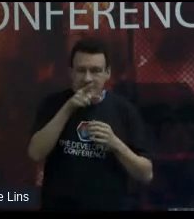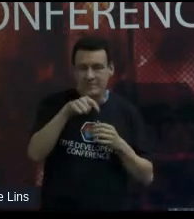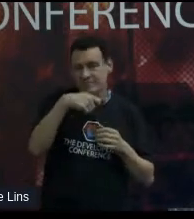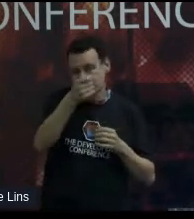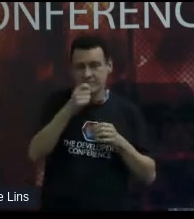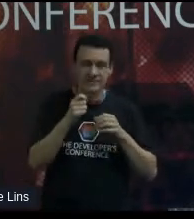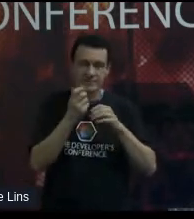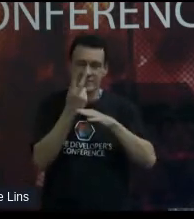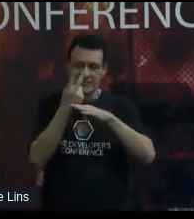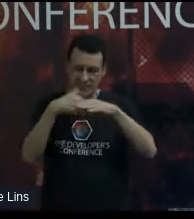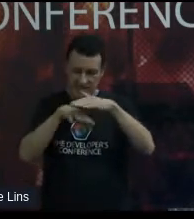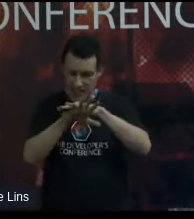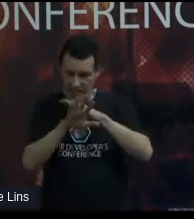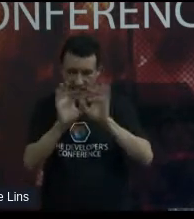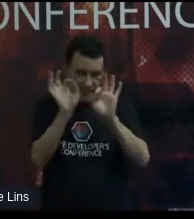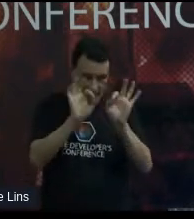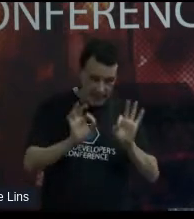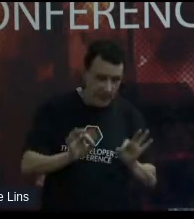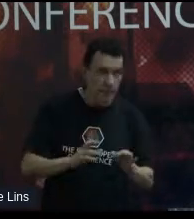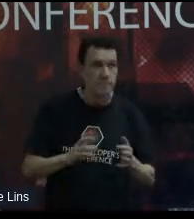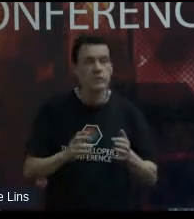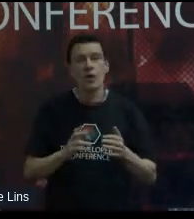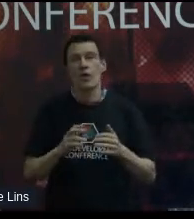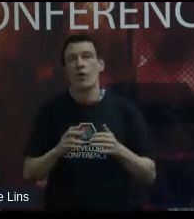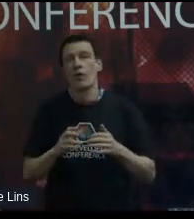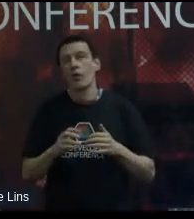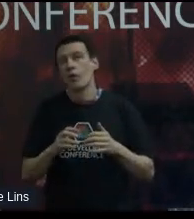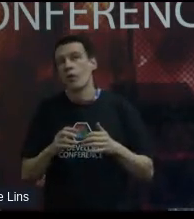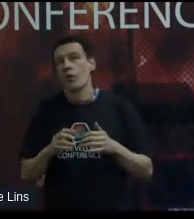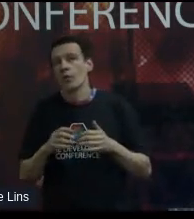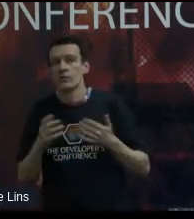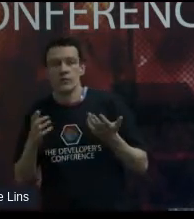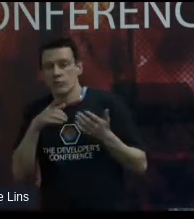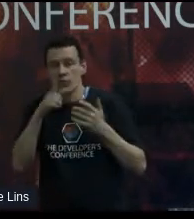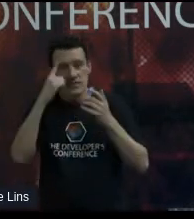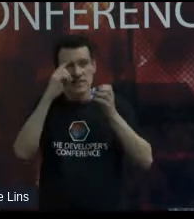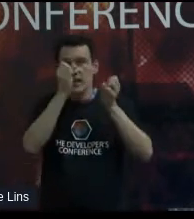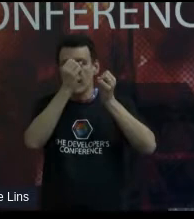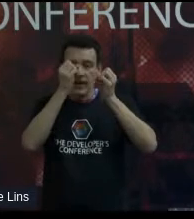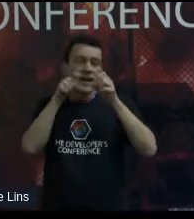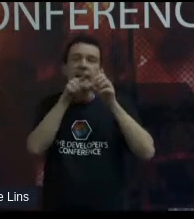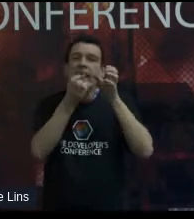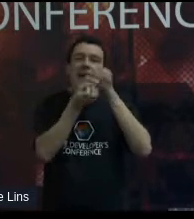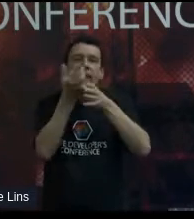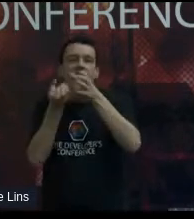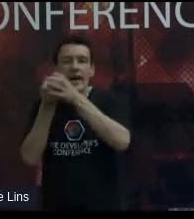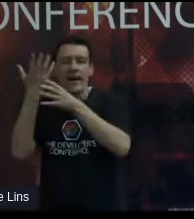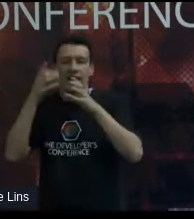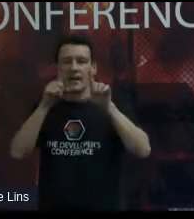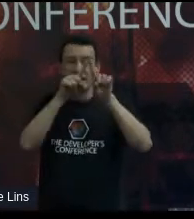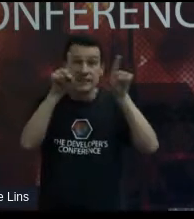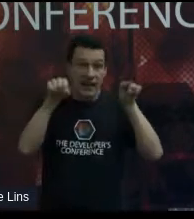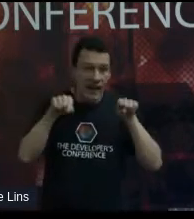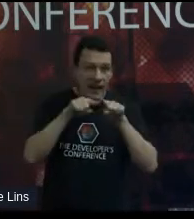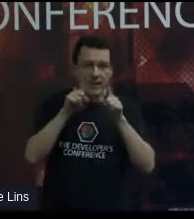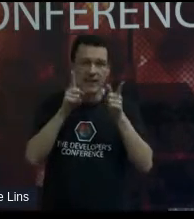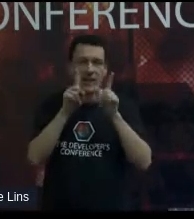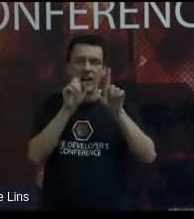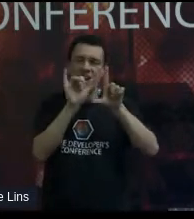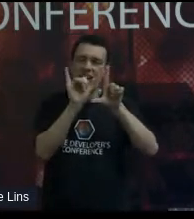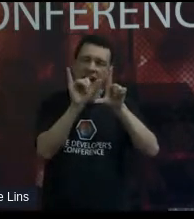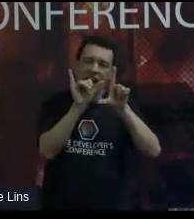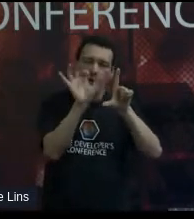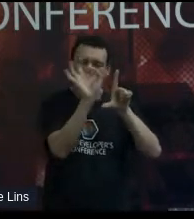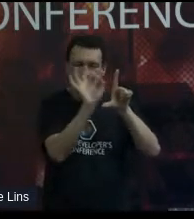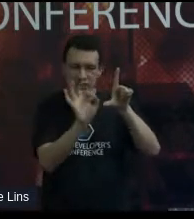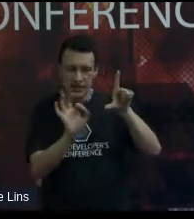você trabalha na ideação das telas, né, na montagem do layout delas, tem alguns pontos de